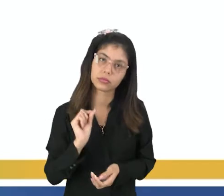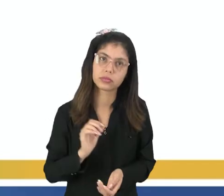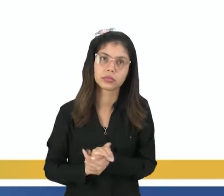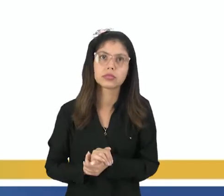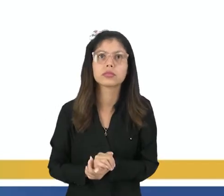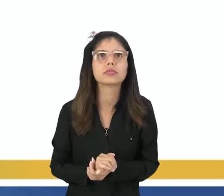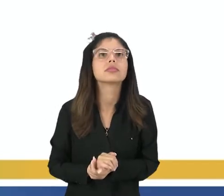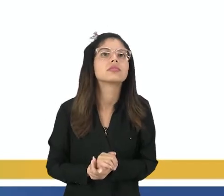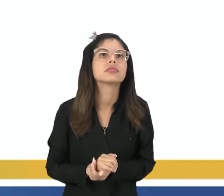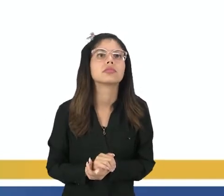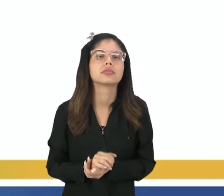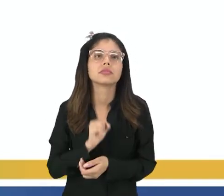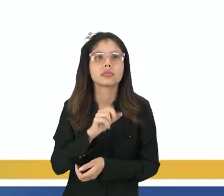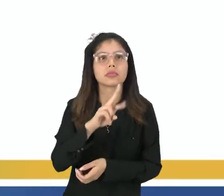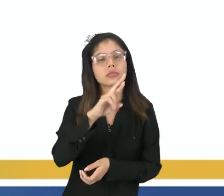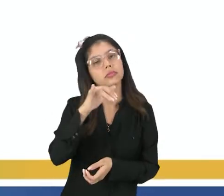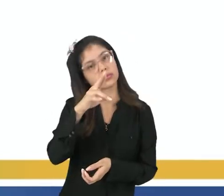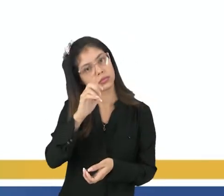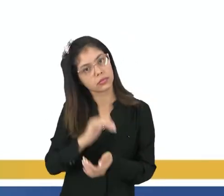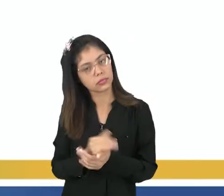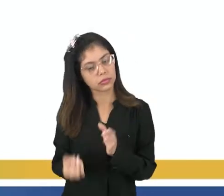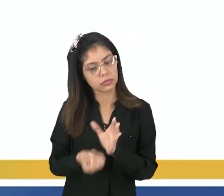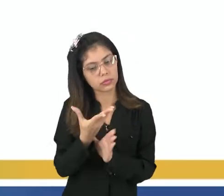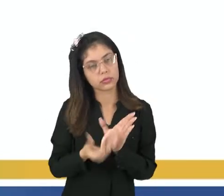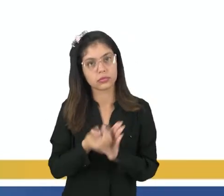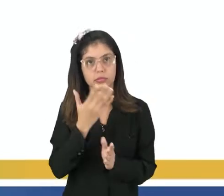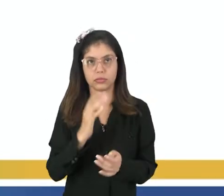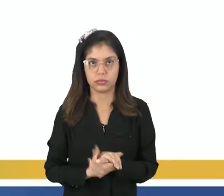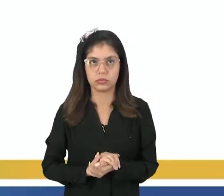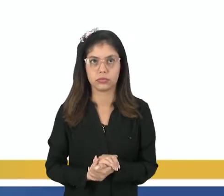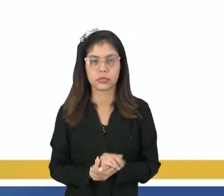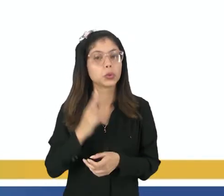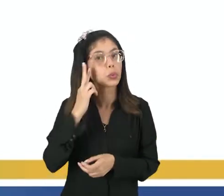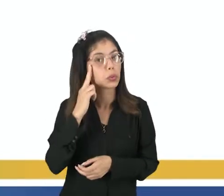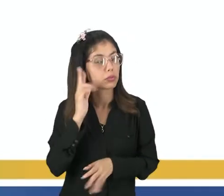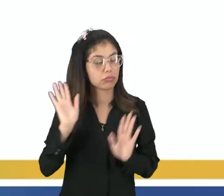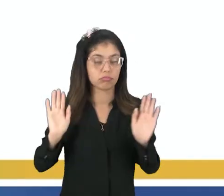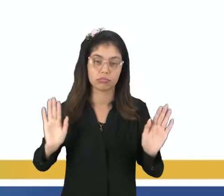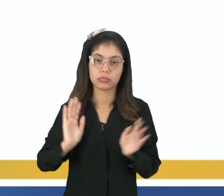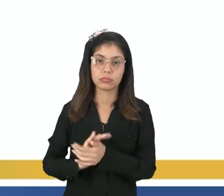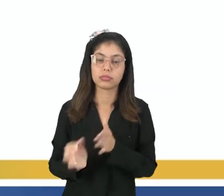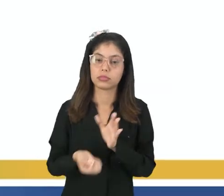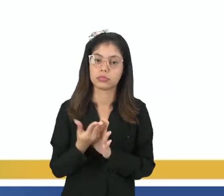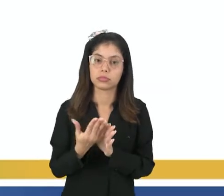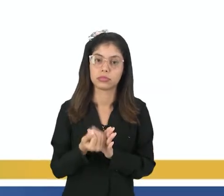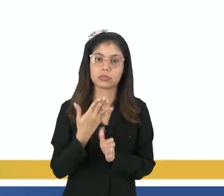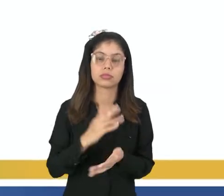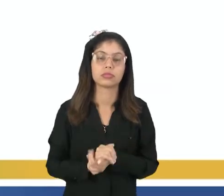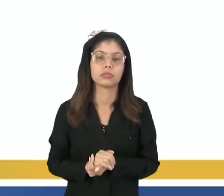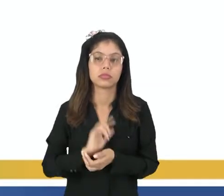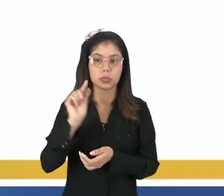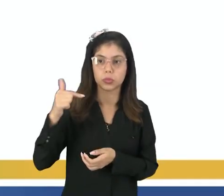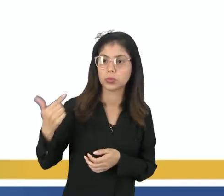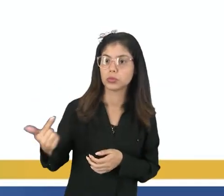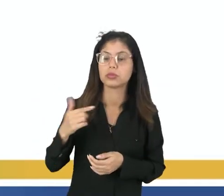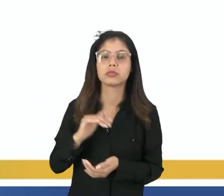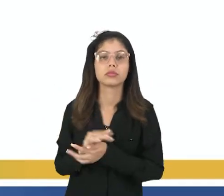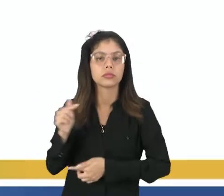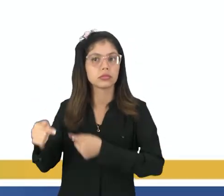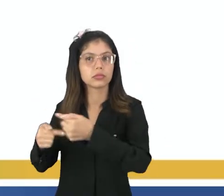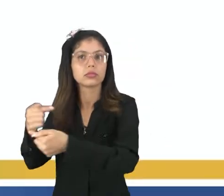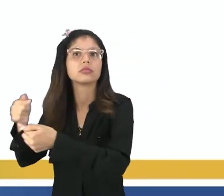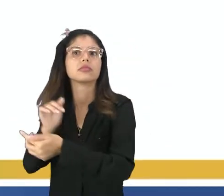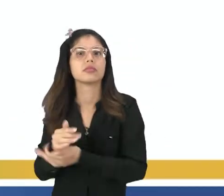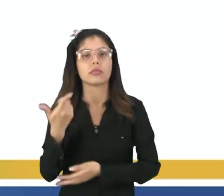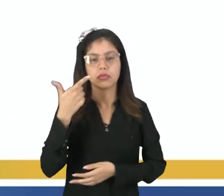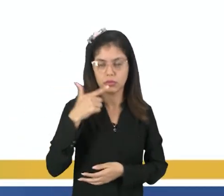seres semelhantes que são capazes de se reproduzir naturalmente e de gerar descendentes férteis, ou seja, descendentes que